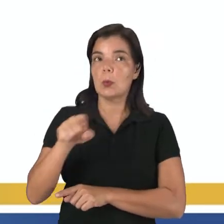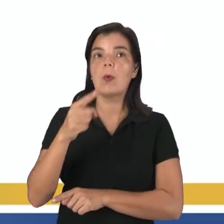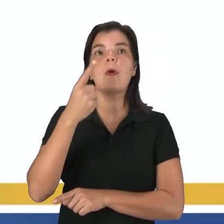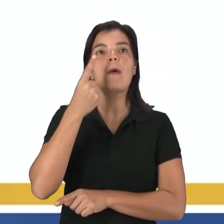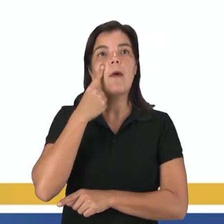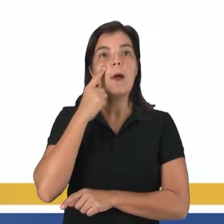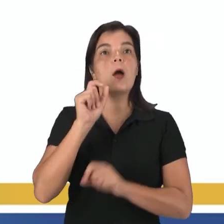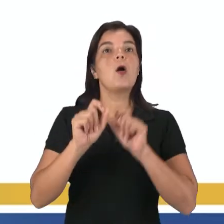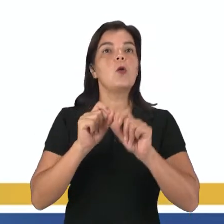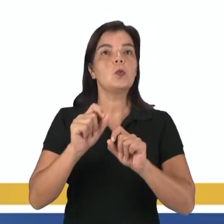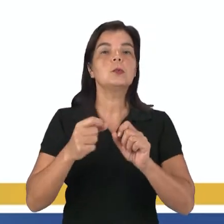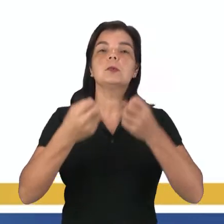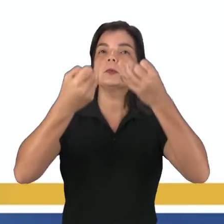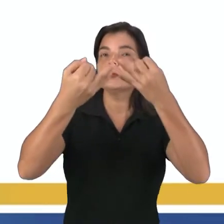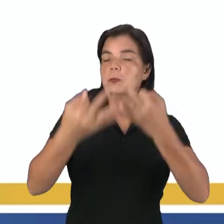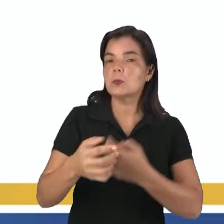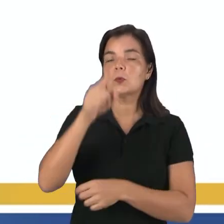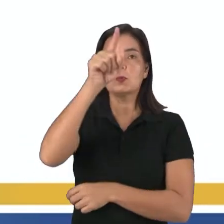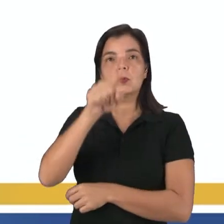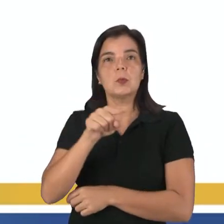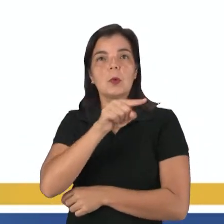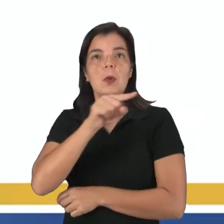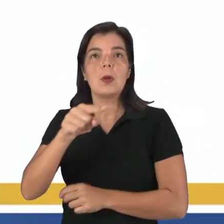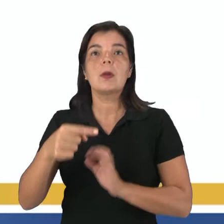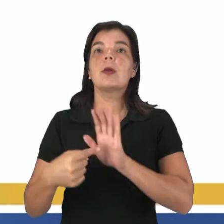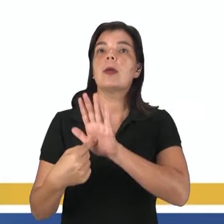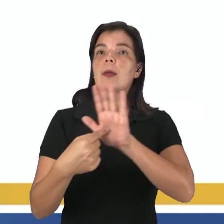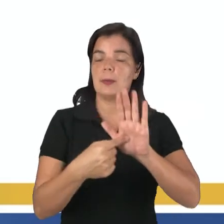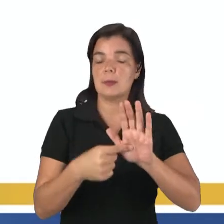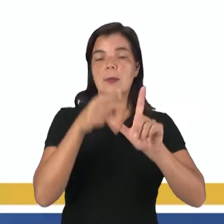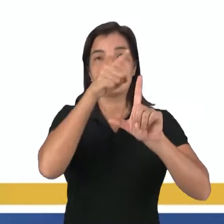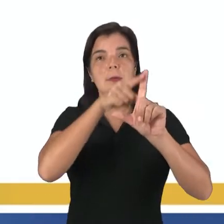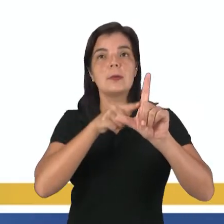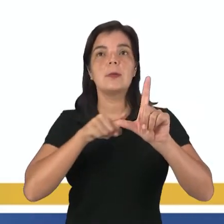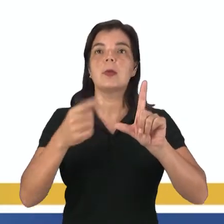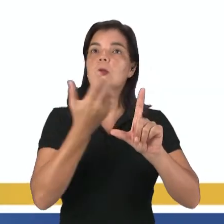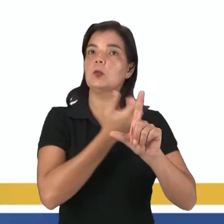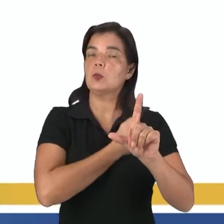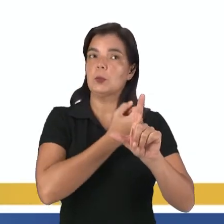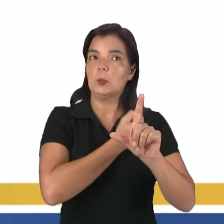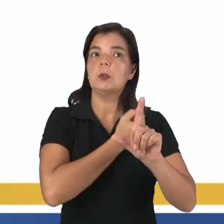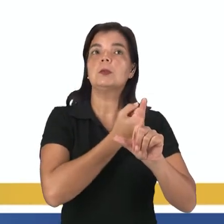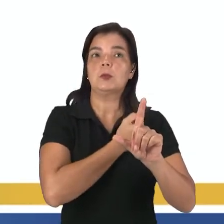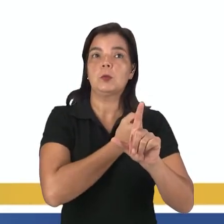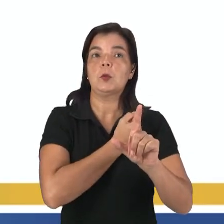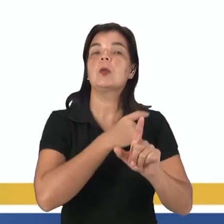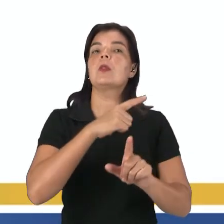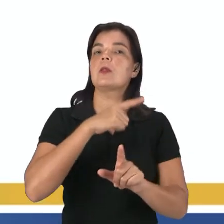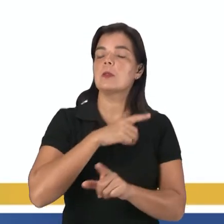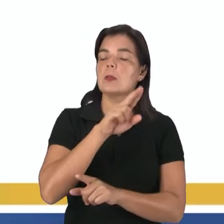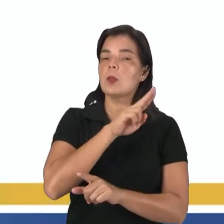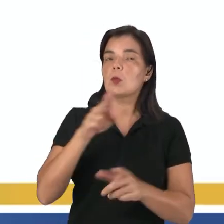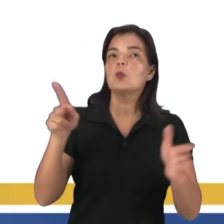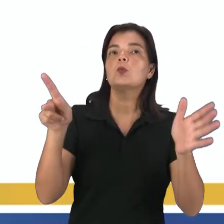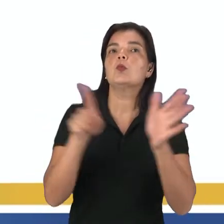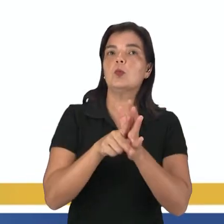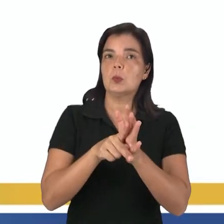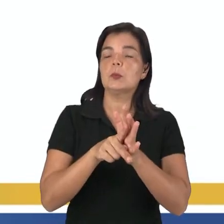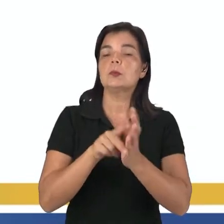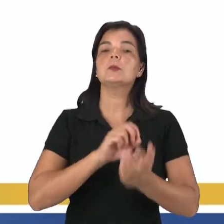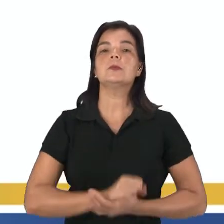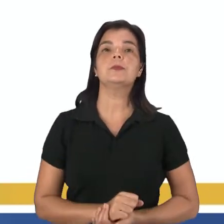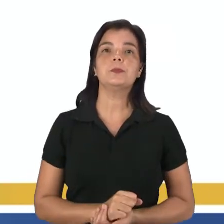a verdade né que quando se fala em plano cartesiano essas retas numéricas perpendiculares